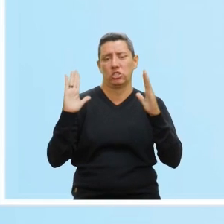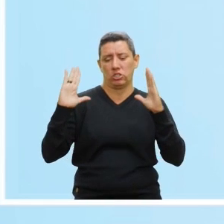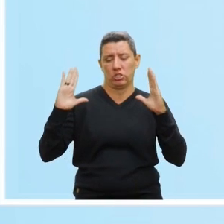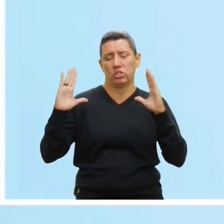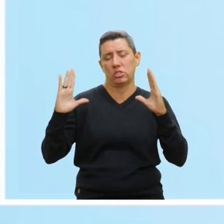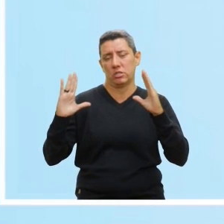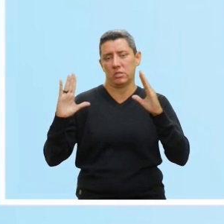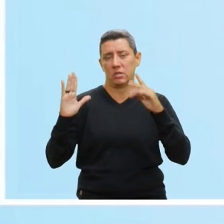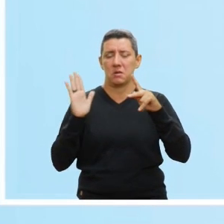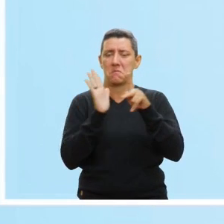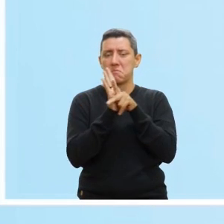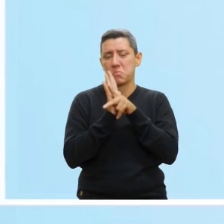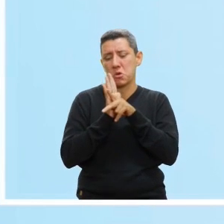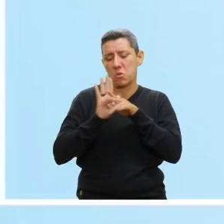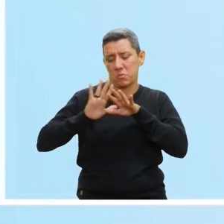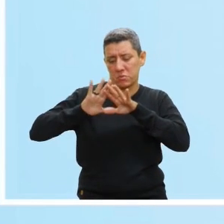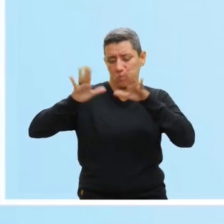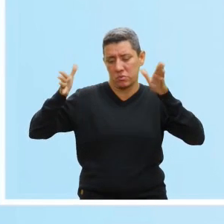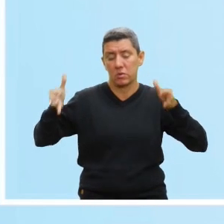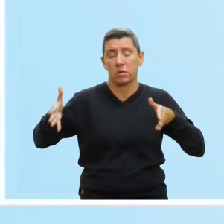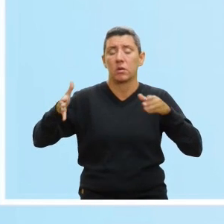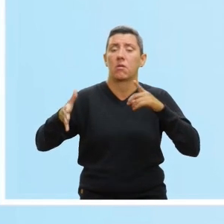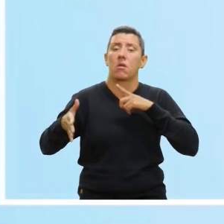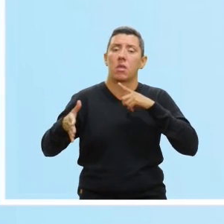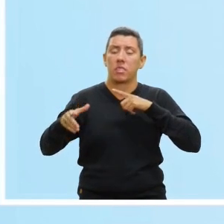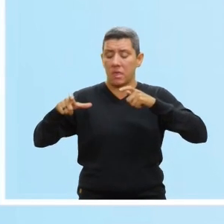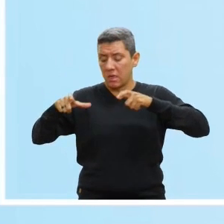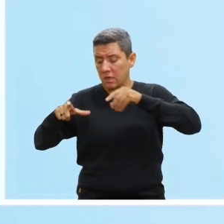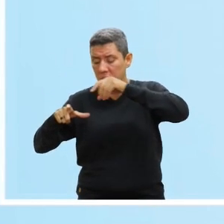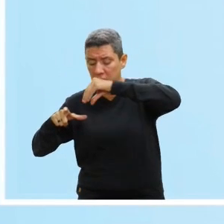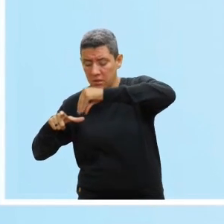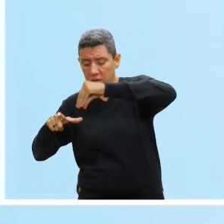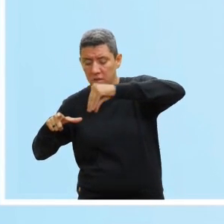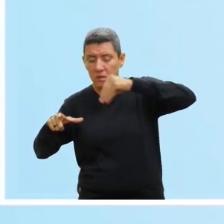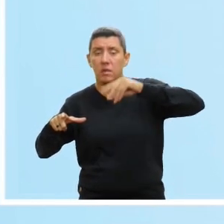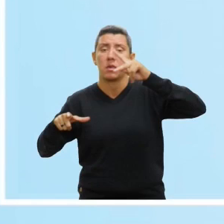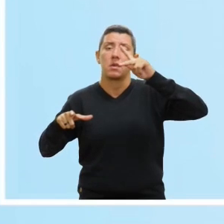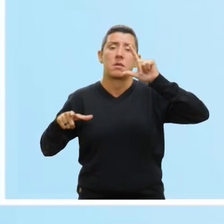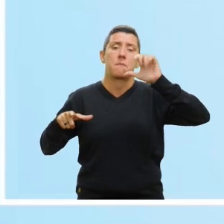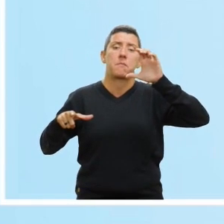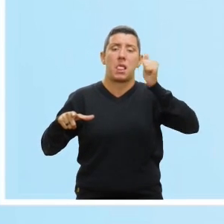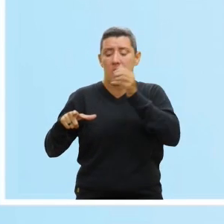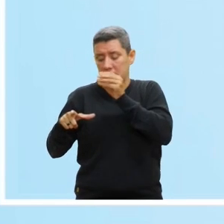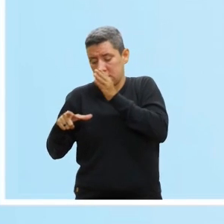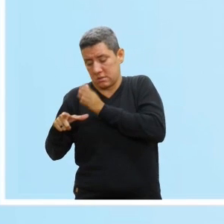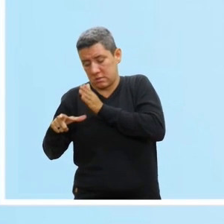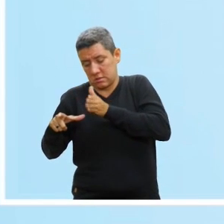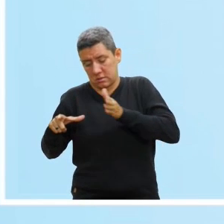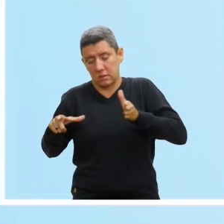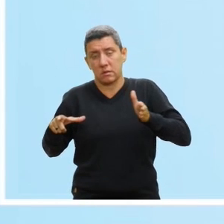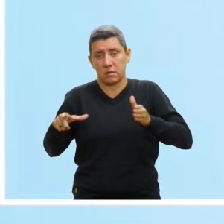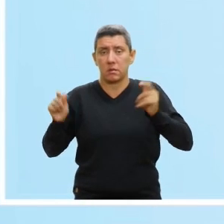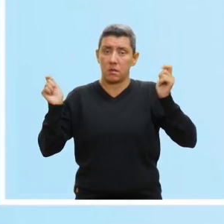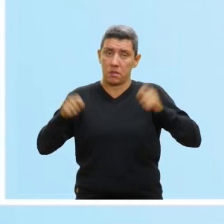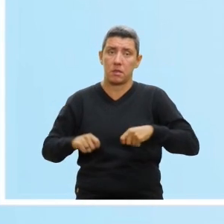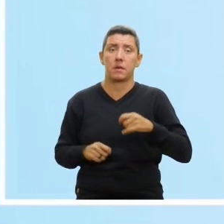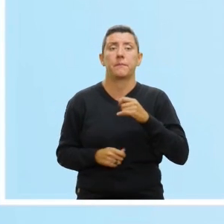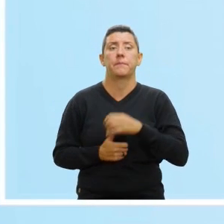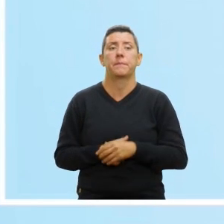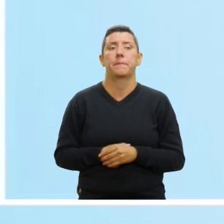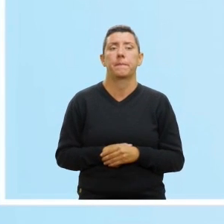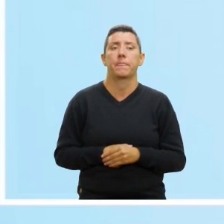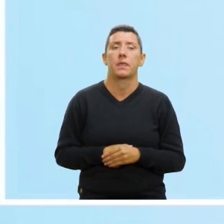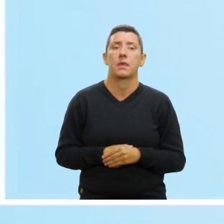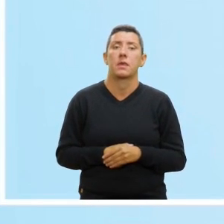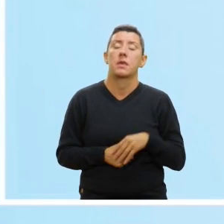né? E nesse chassis você tem espaço para colocar várias placas, várias unidades. Então cada placa dessa